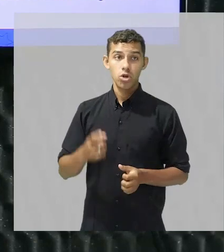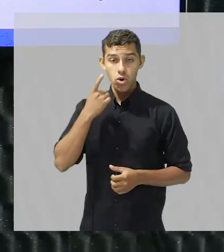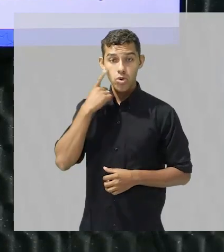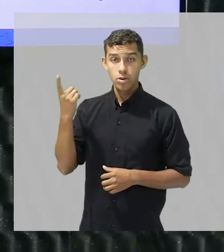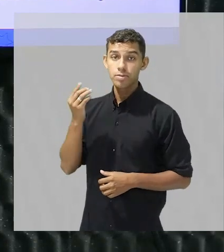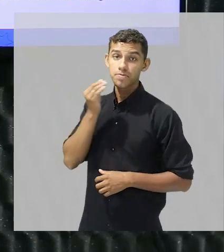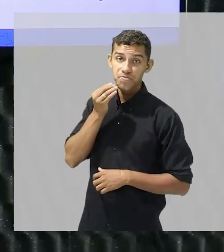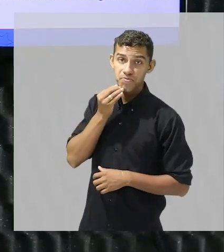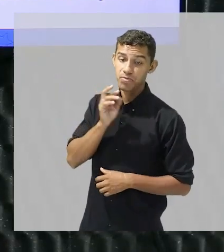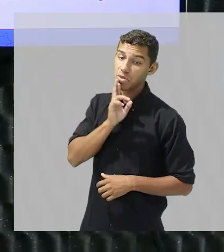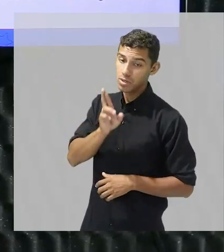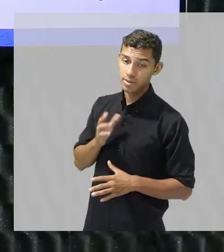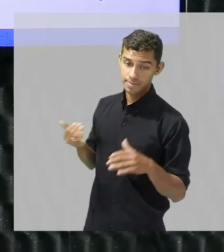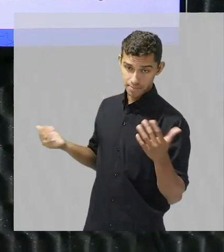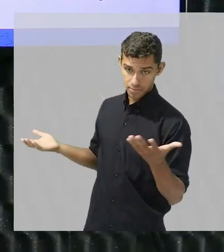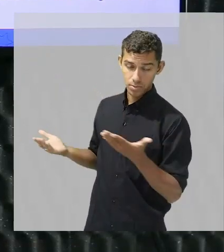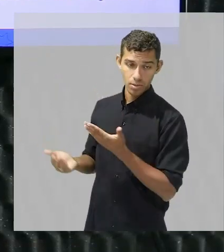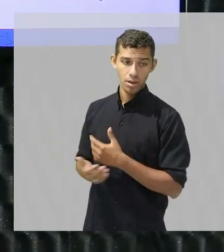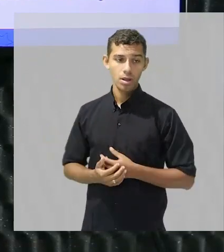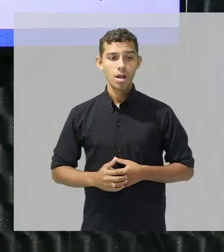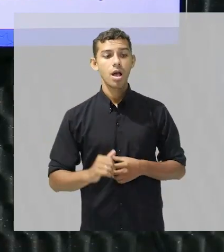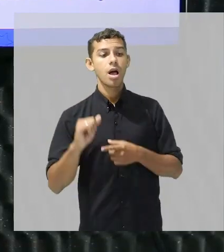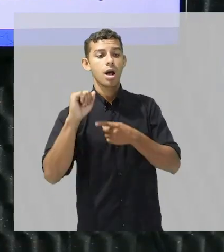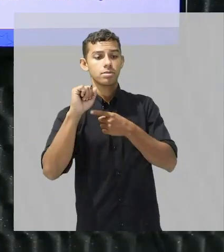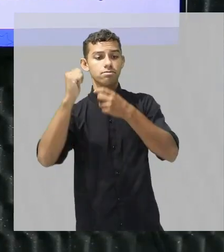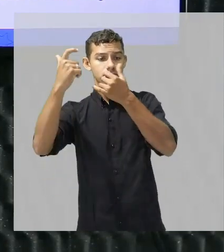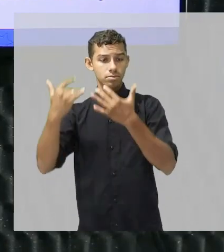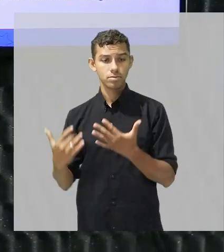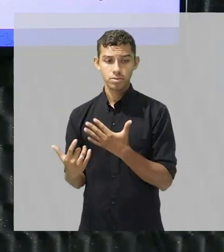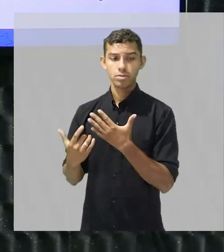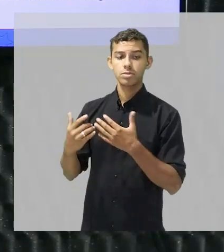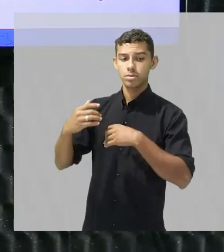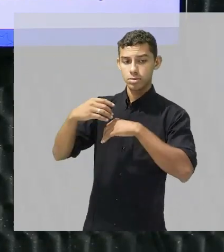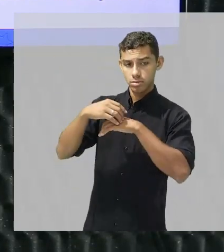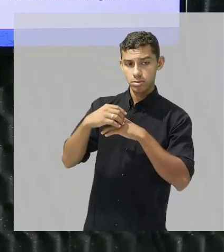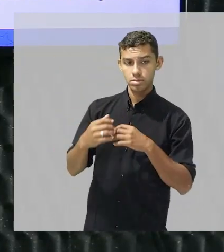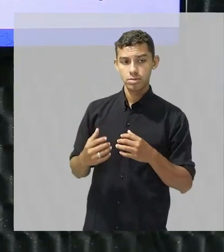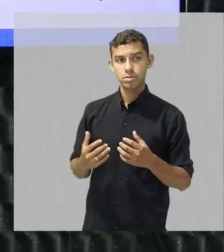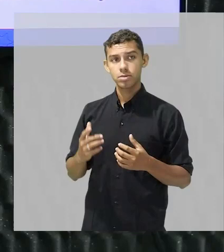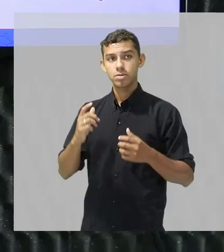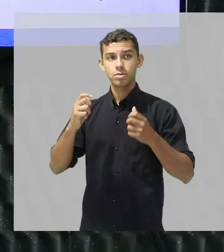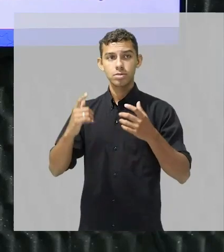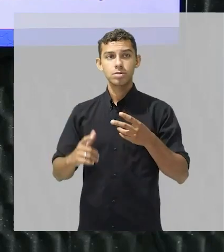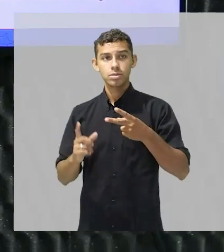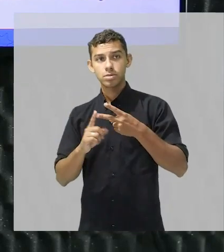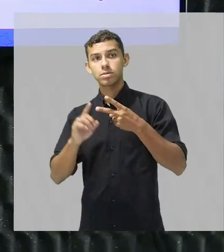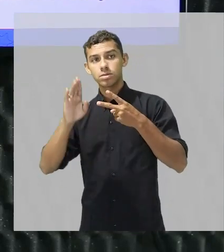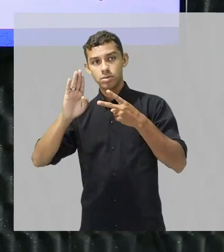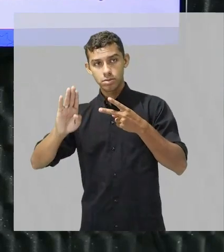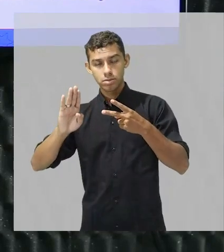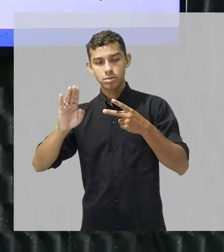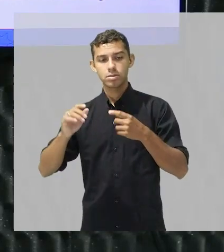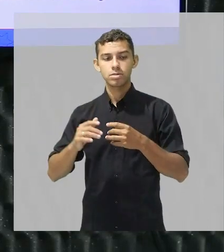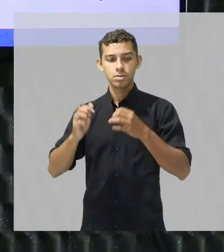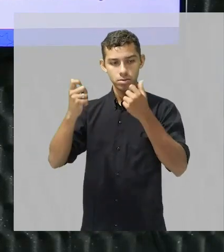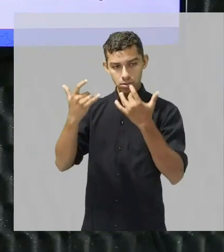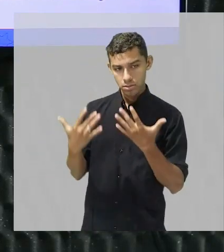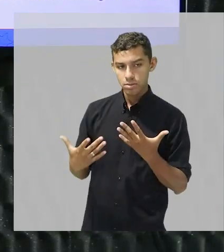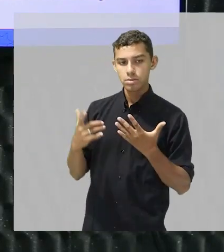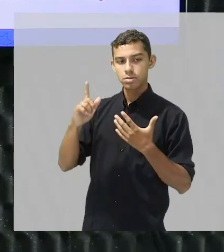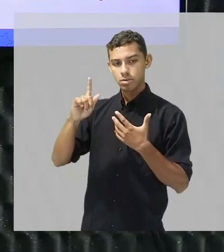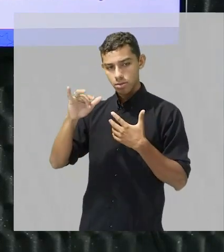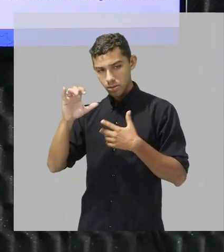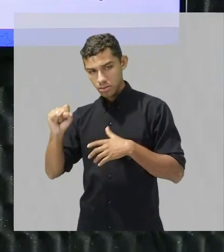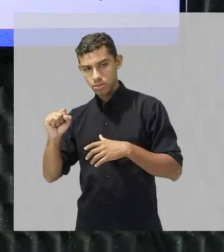tentar responder essa questão, tá? Ele fala aqui na letra A que glândula... Aliás, a gente estava na letra B, tá? Na letra B ele diz o seguinte, que